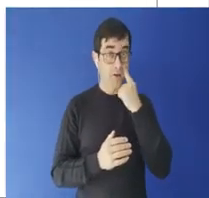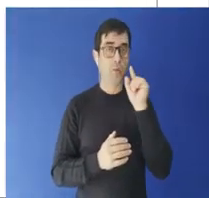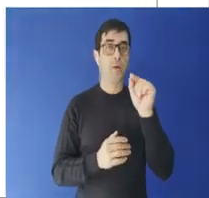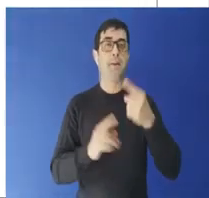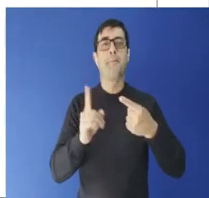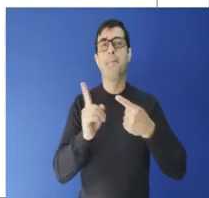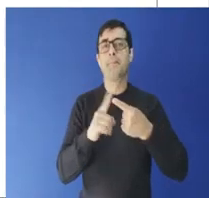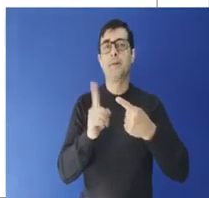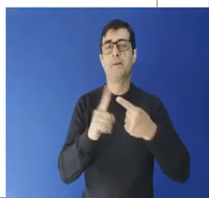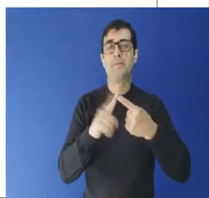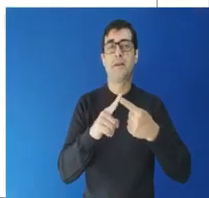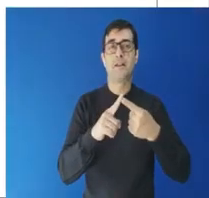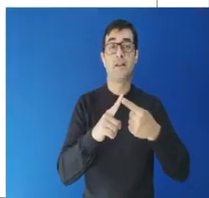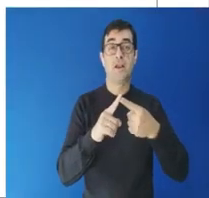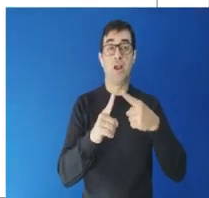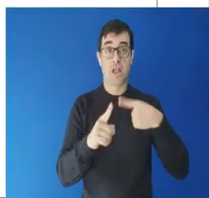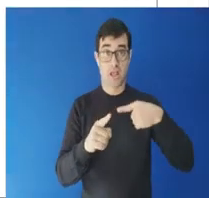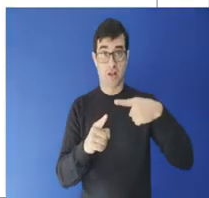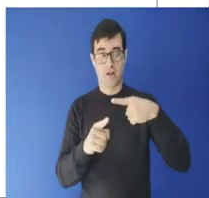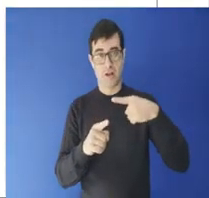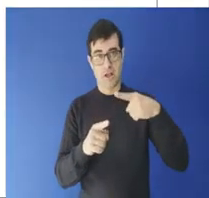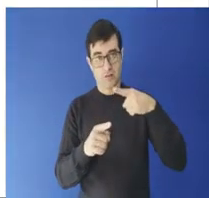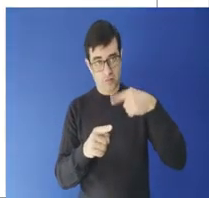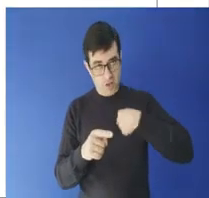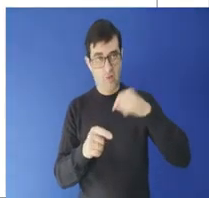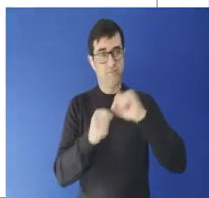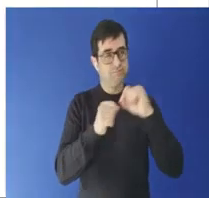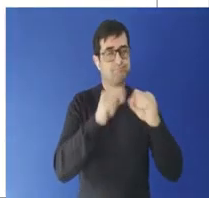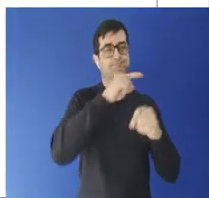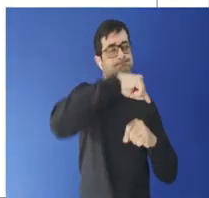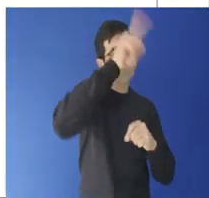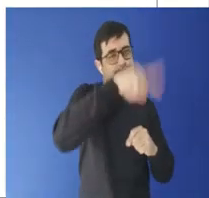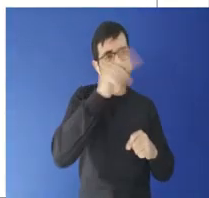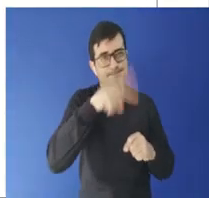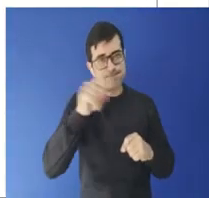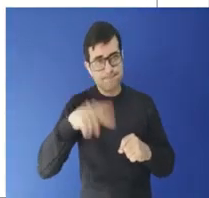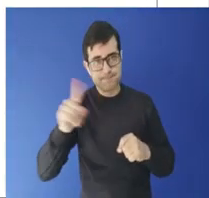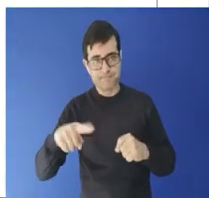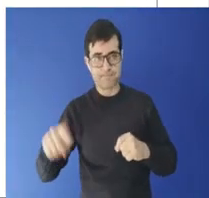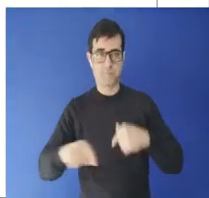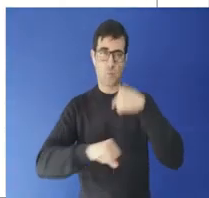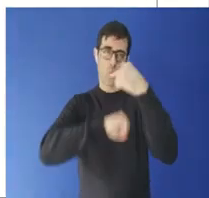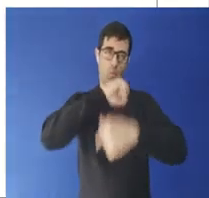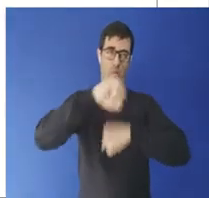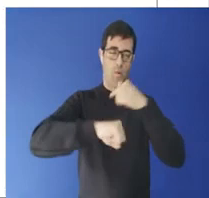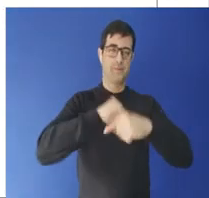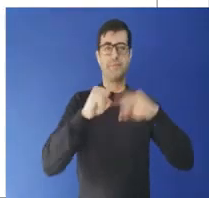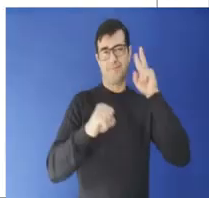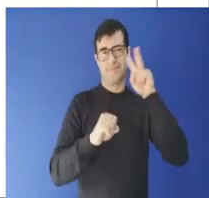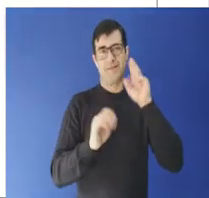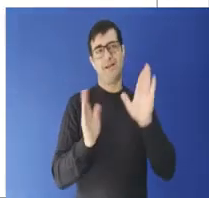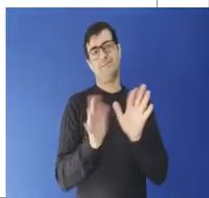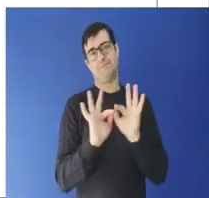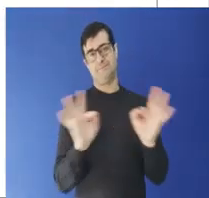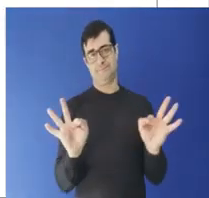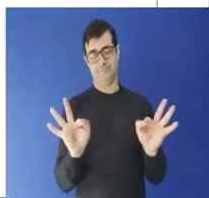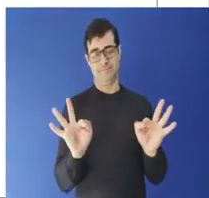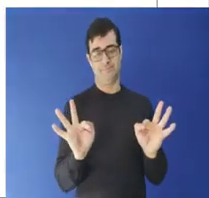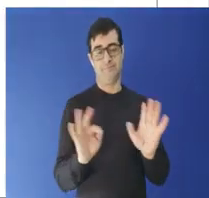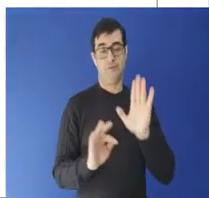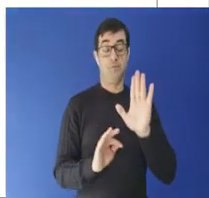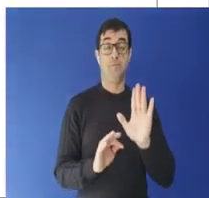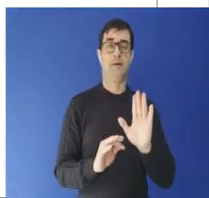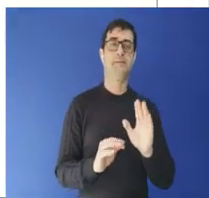Primeiro, quando eu vou fazer a distribuição eletrônica dos átomos, eu não preciso fazer. Aqui era simples, era só um S2.